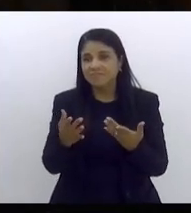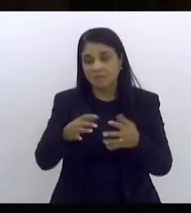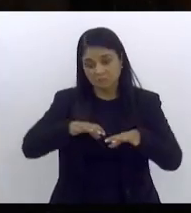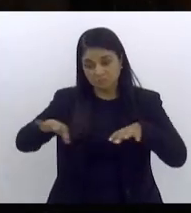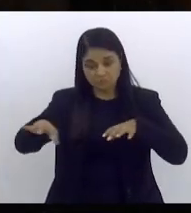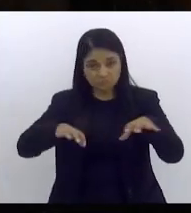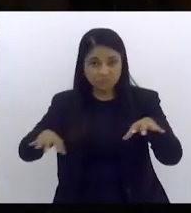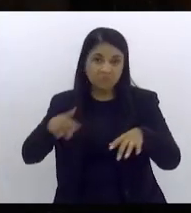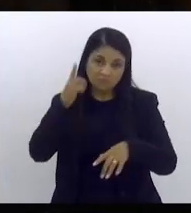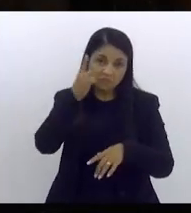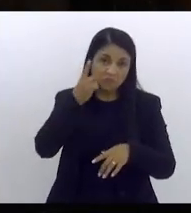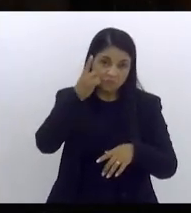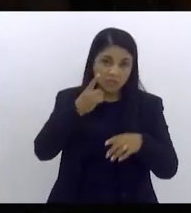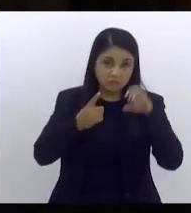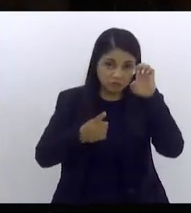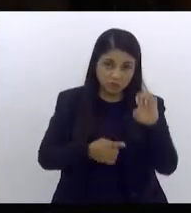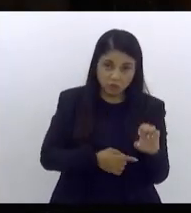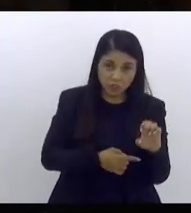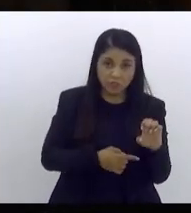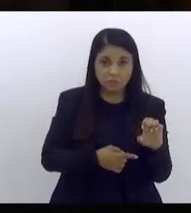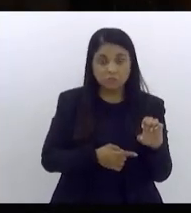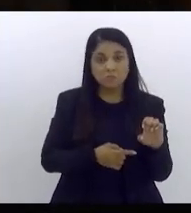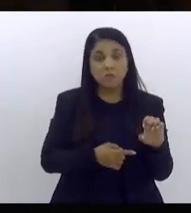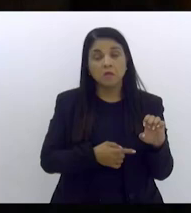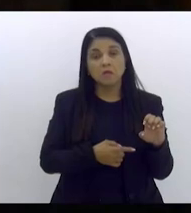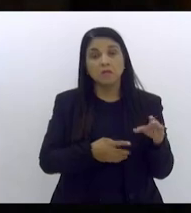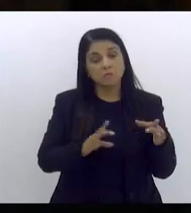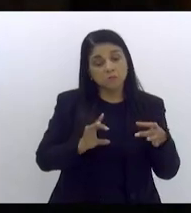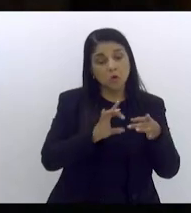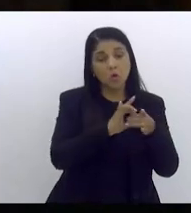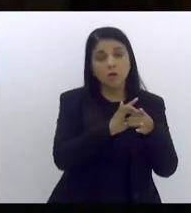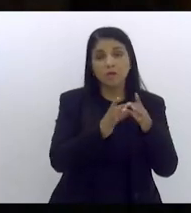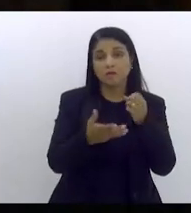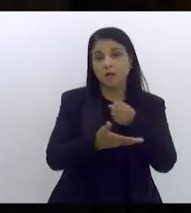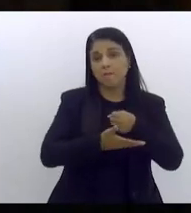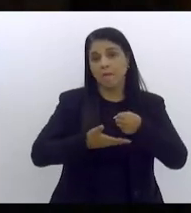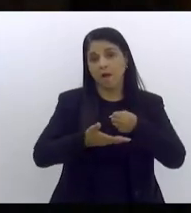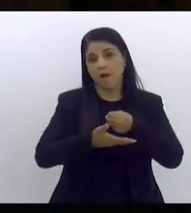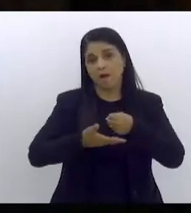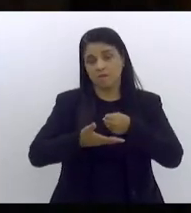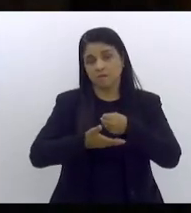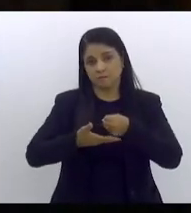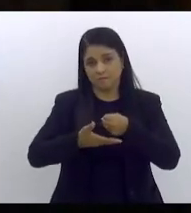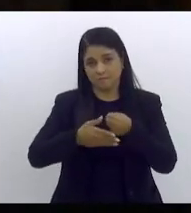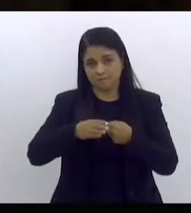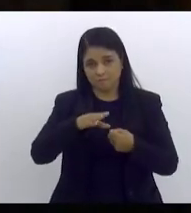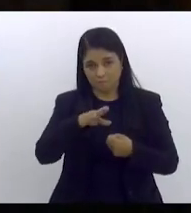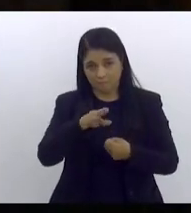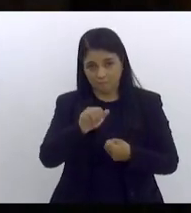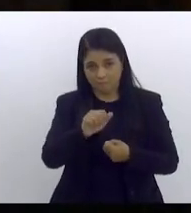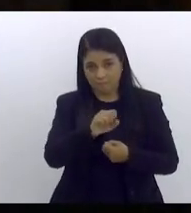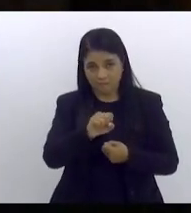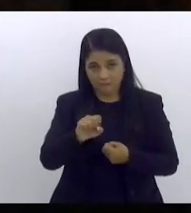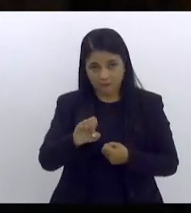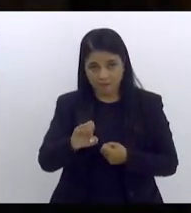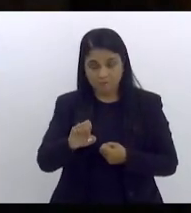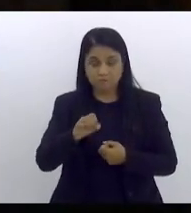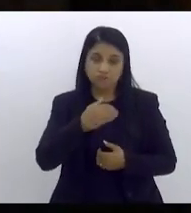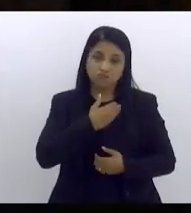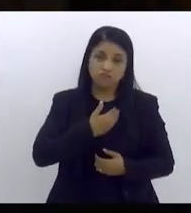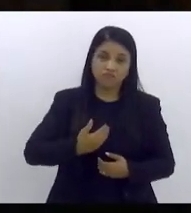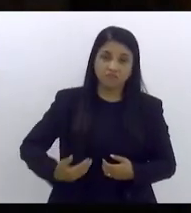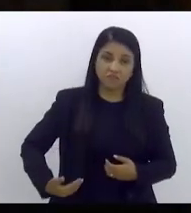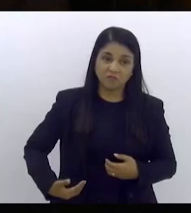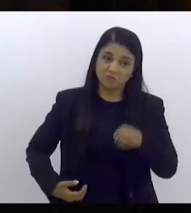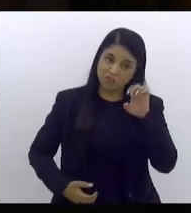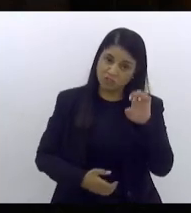Pode ter um deputado de esquerda que seja a base, desde que a base seja de um governador de